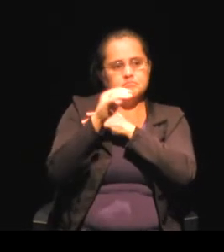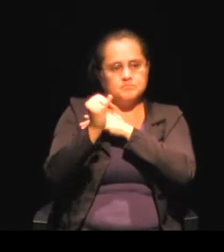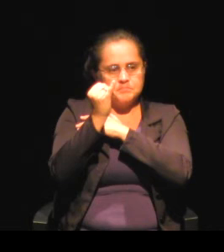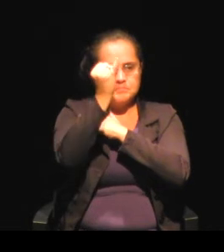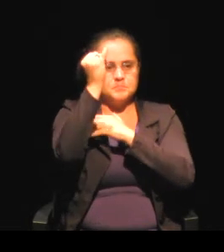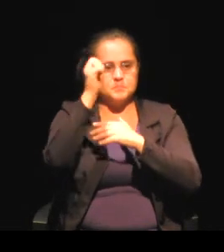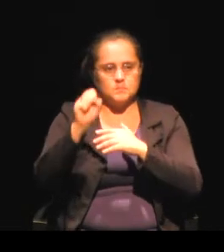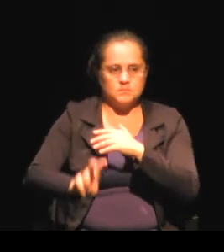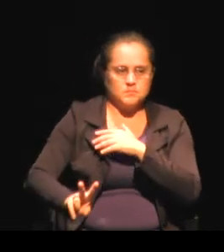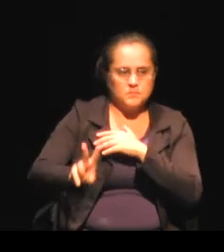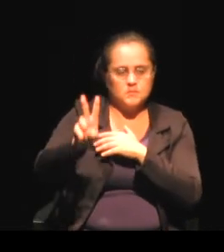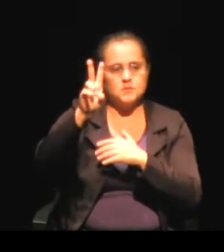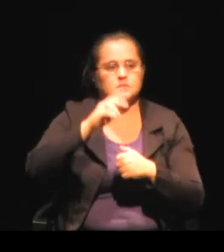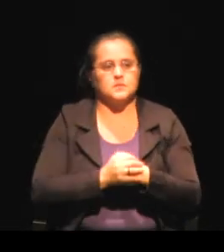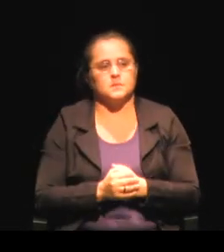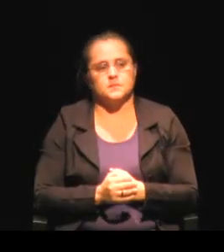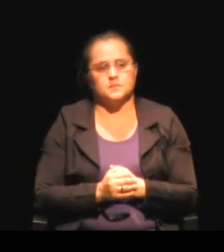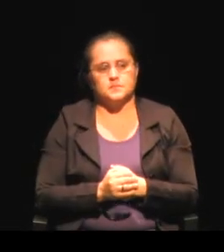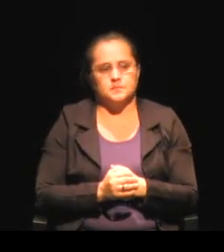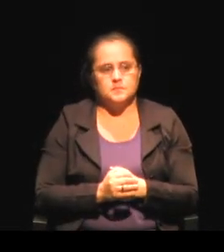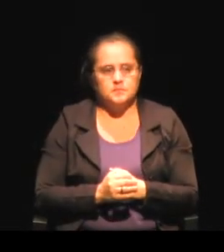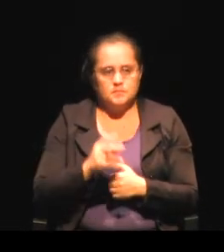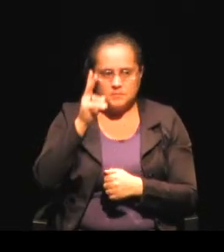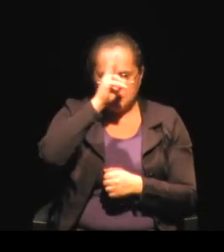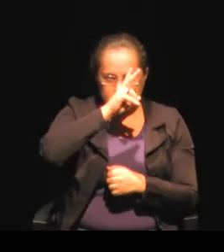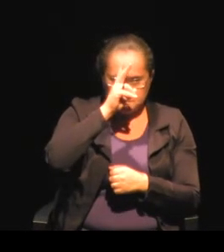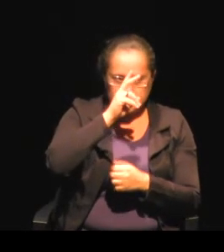de certa maneira, a soberania